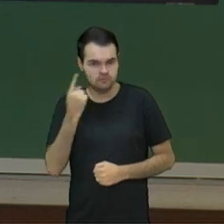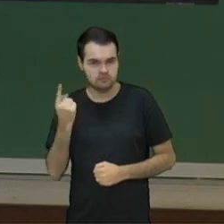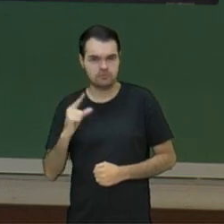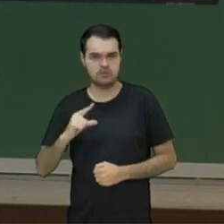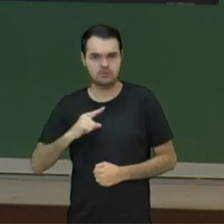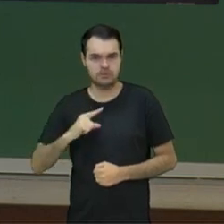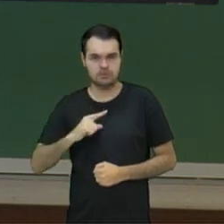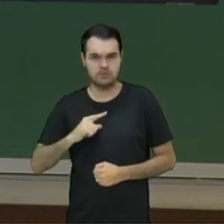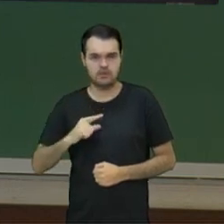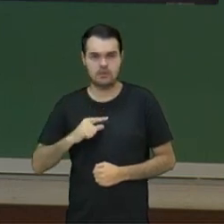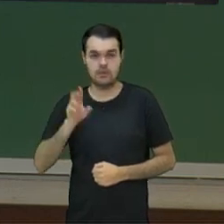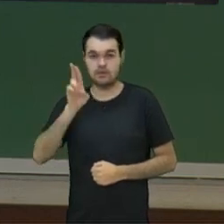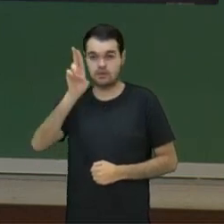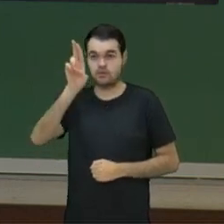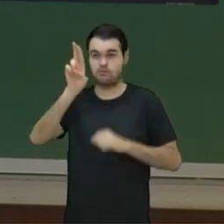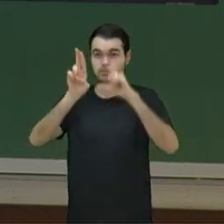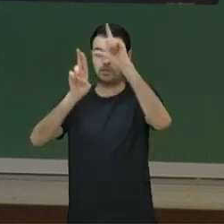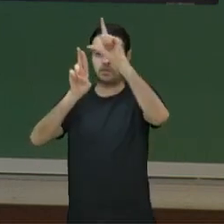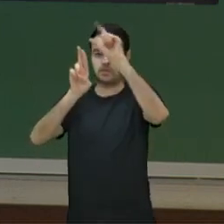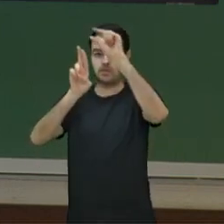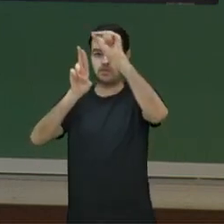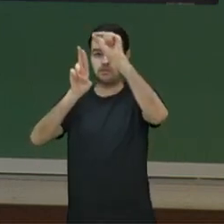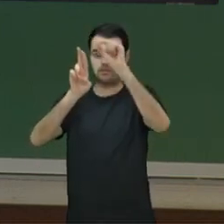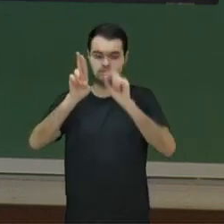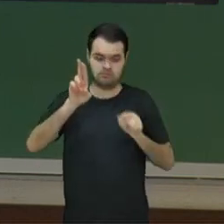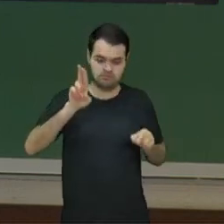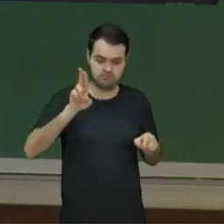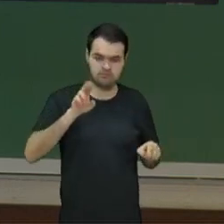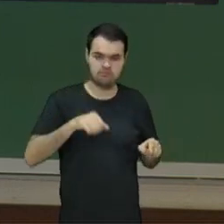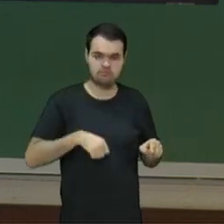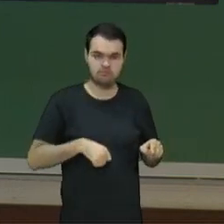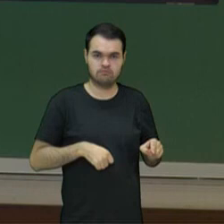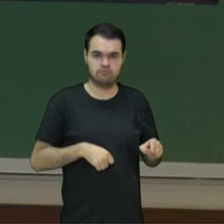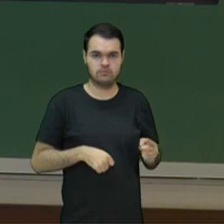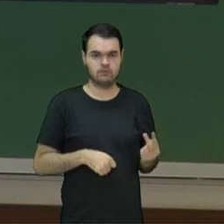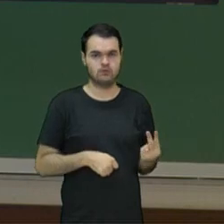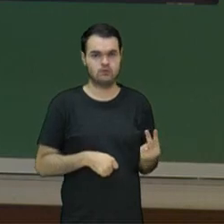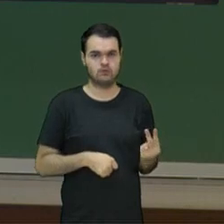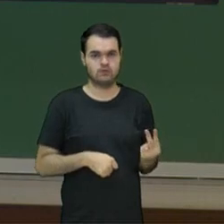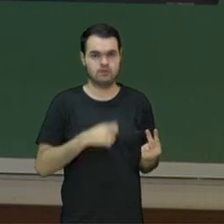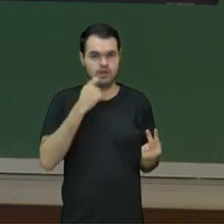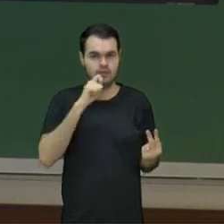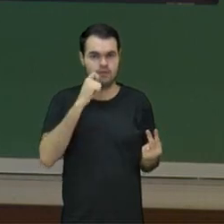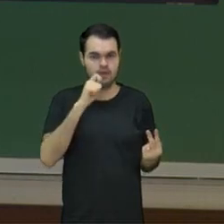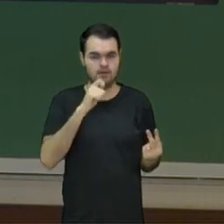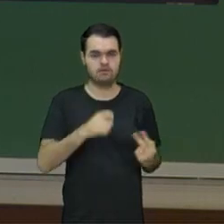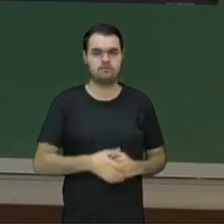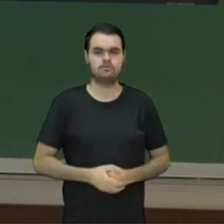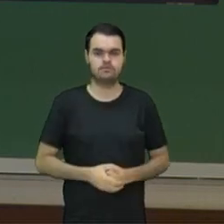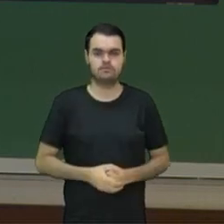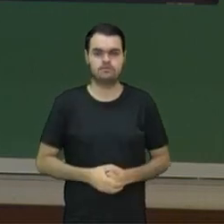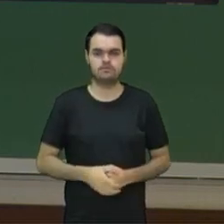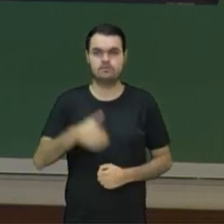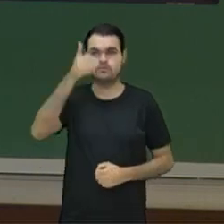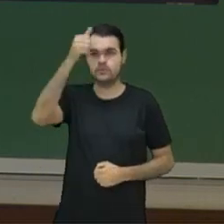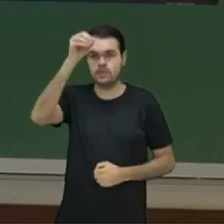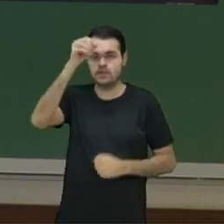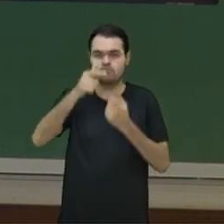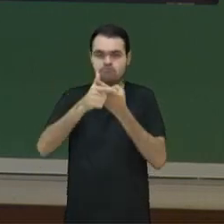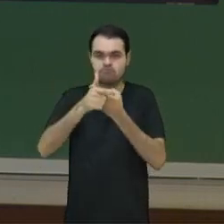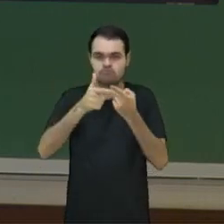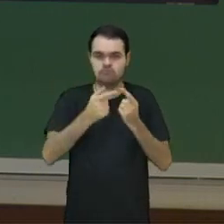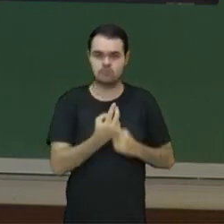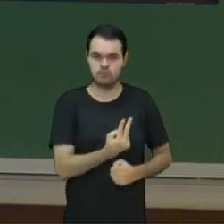a tensão é 10 volts e a corrente é 2 amperes. Se você dividir 10 por 2,